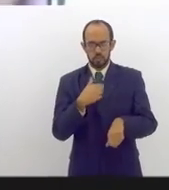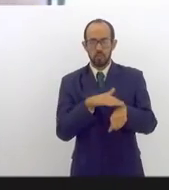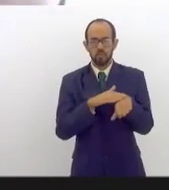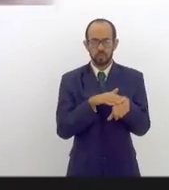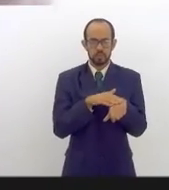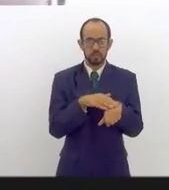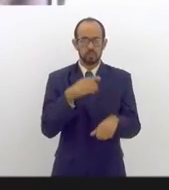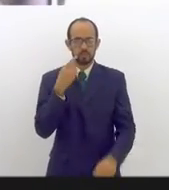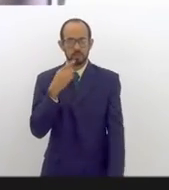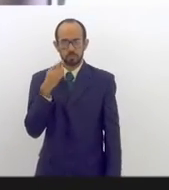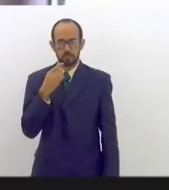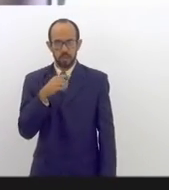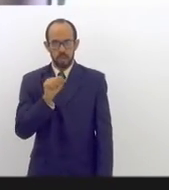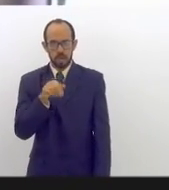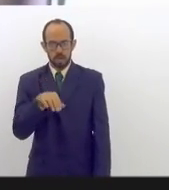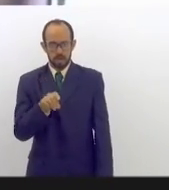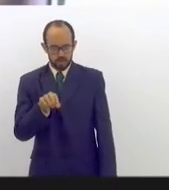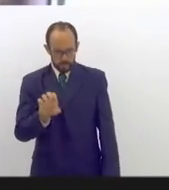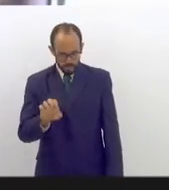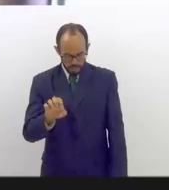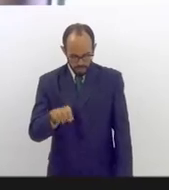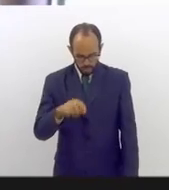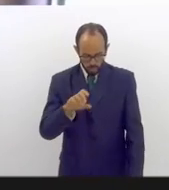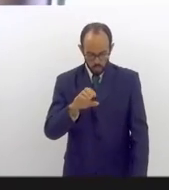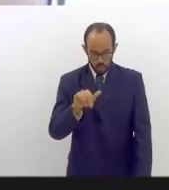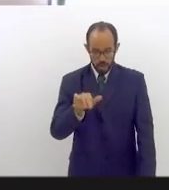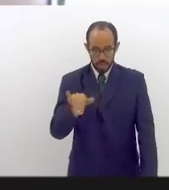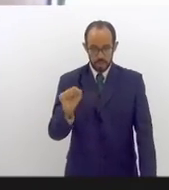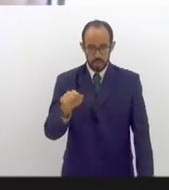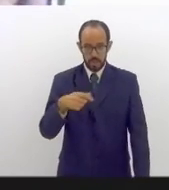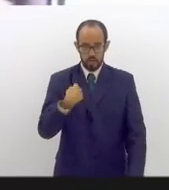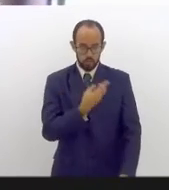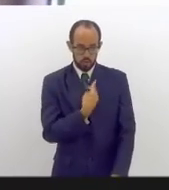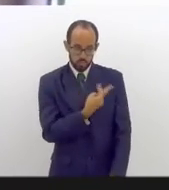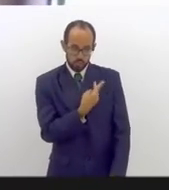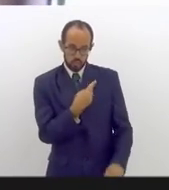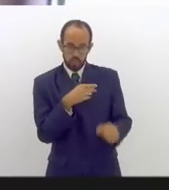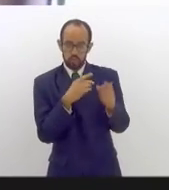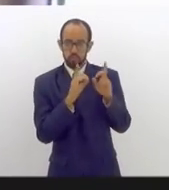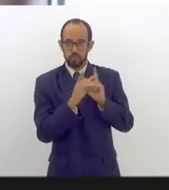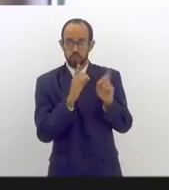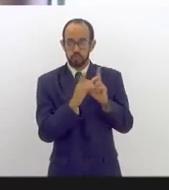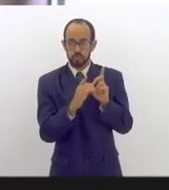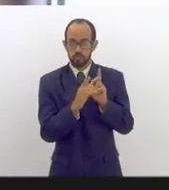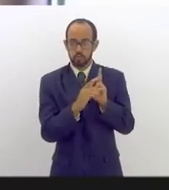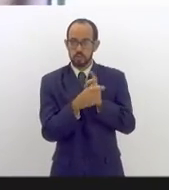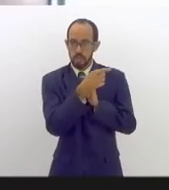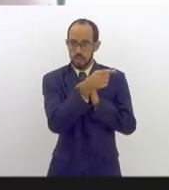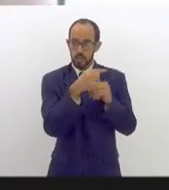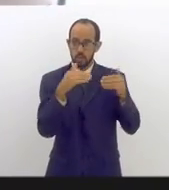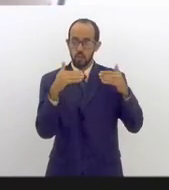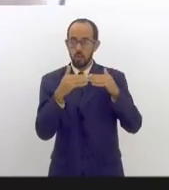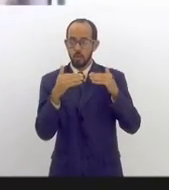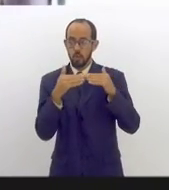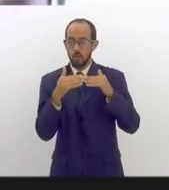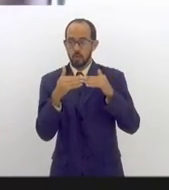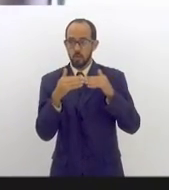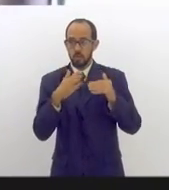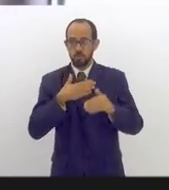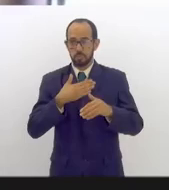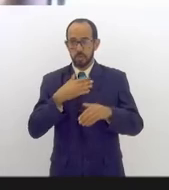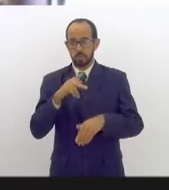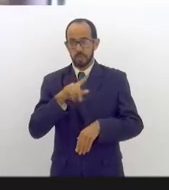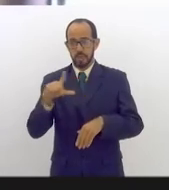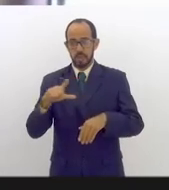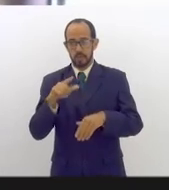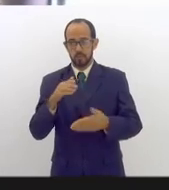deputado André Correia, nós discutimos, vimos os dois projetos, e o deputado André Correia concordou que o meu projeto